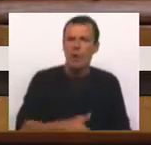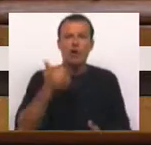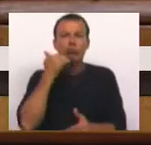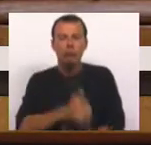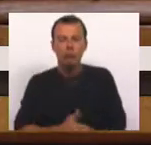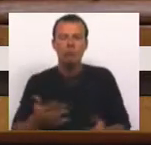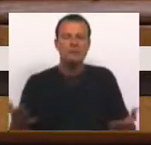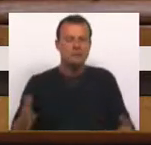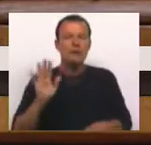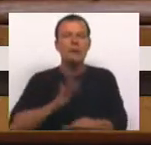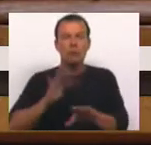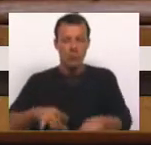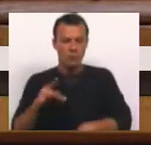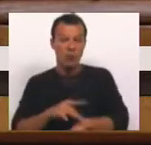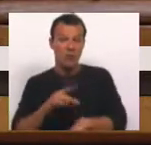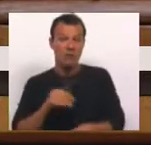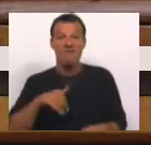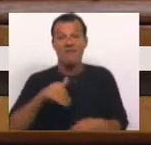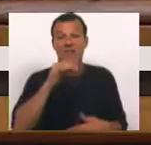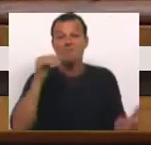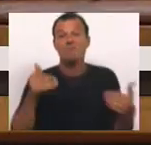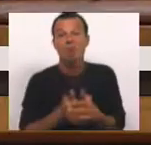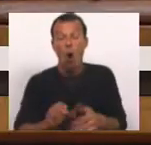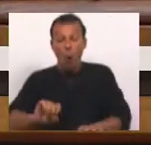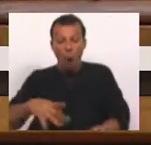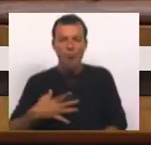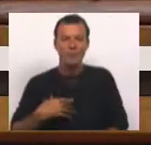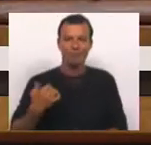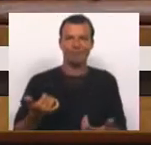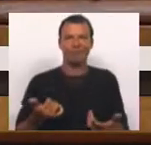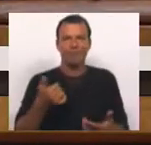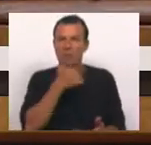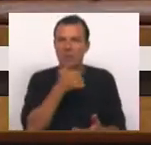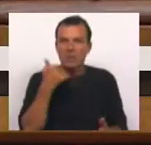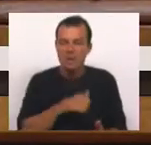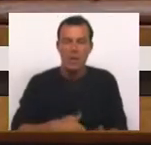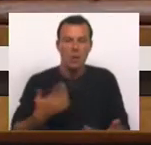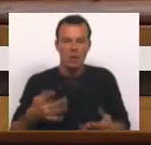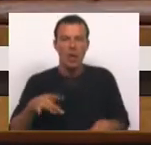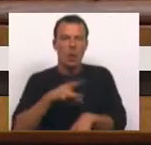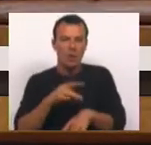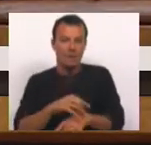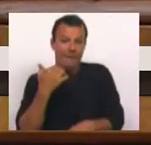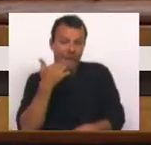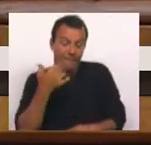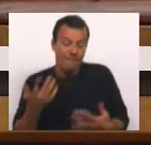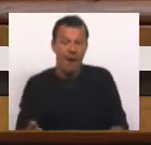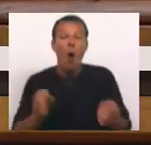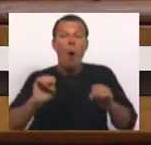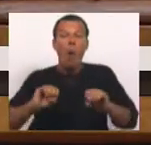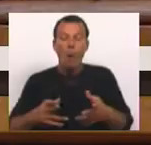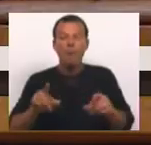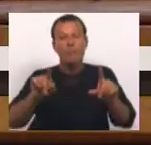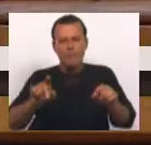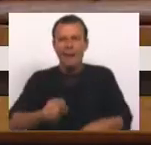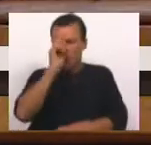intolerável, causados por doença terminal ou lesão ampla e irreversivelmente incapacitante, como deve ser também